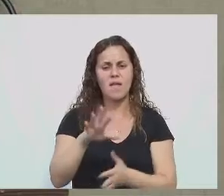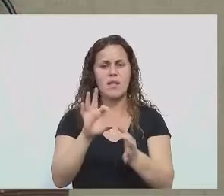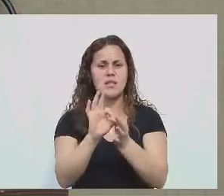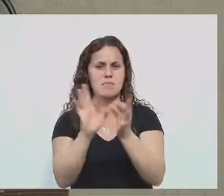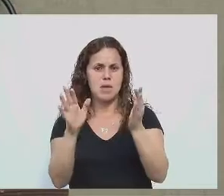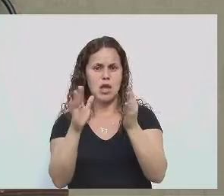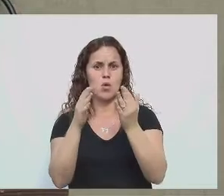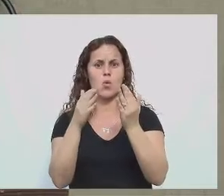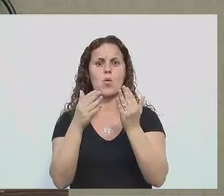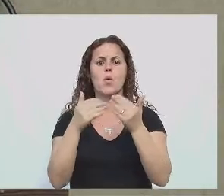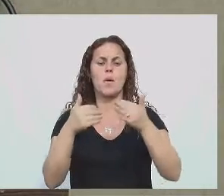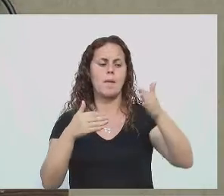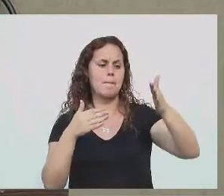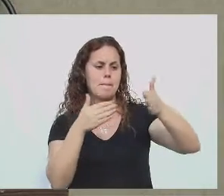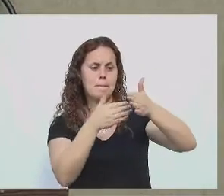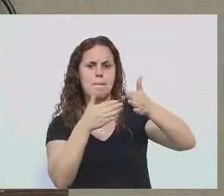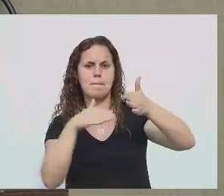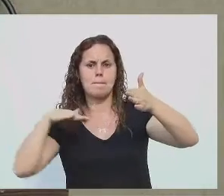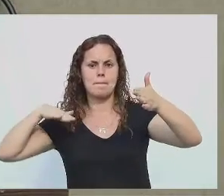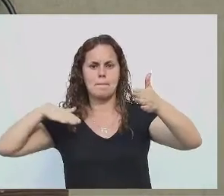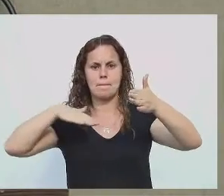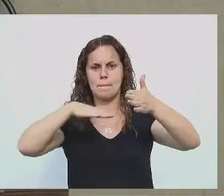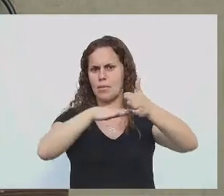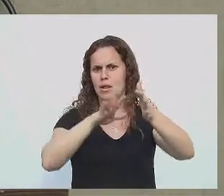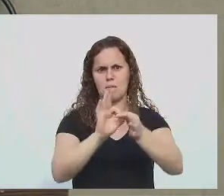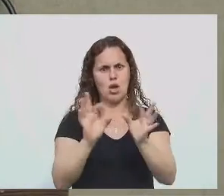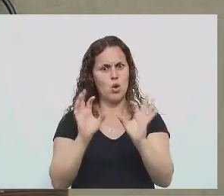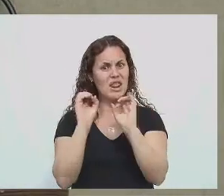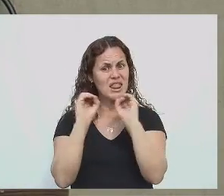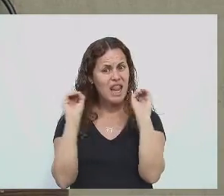barreira. Espera aí, nós não liberamos porcaria nenhuma.